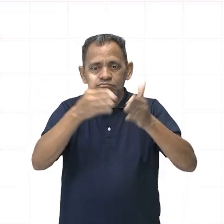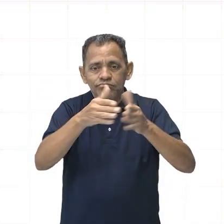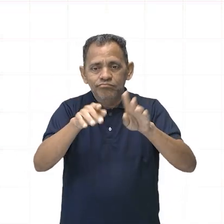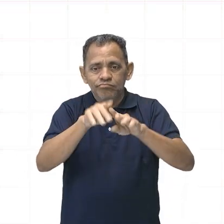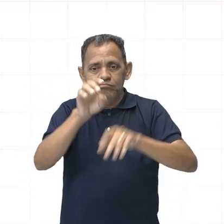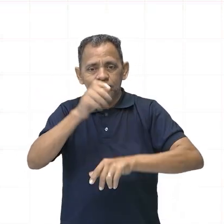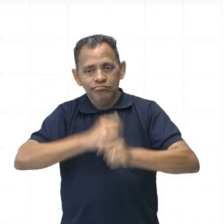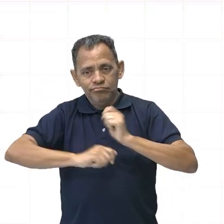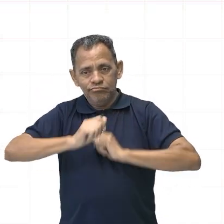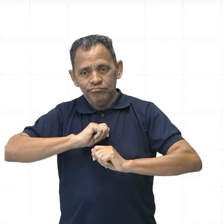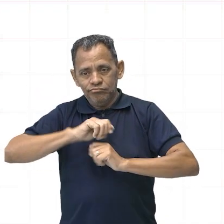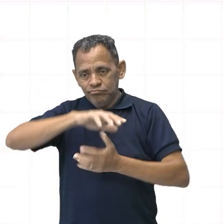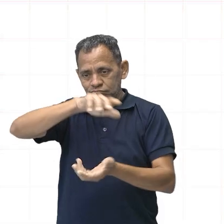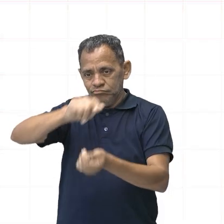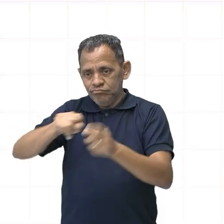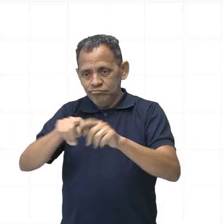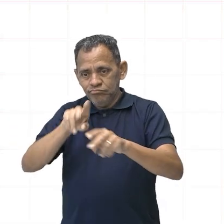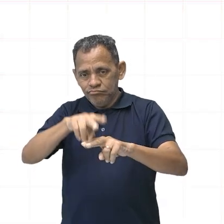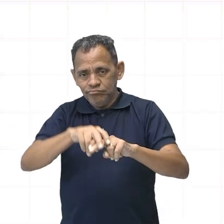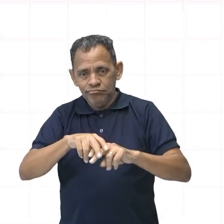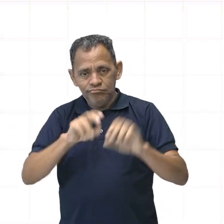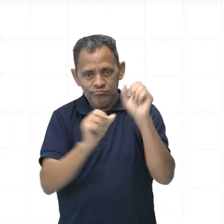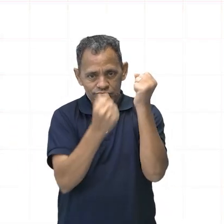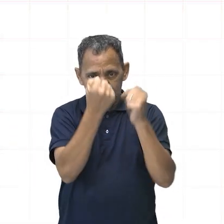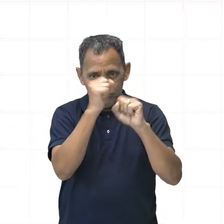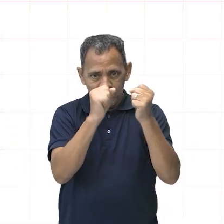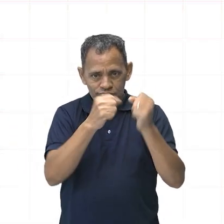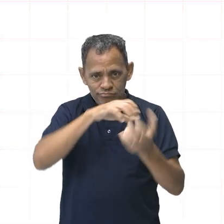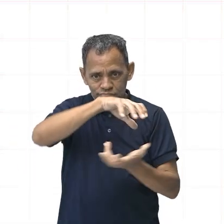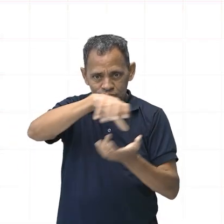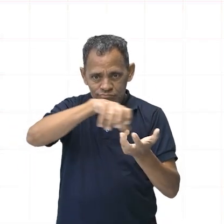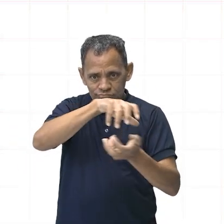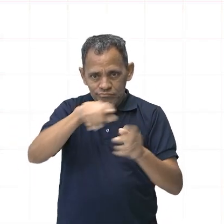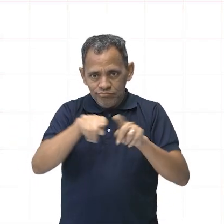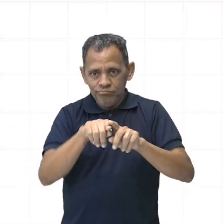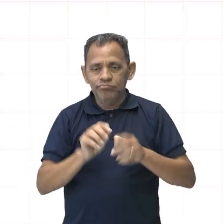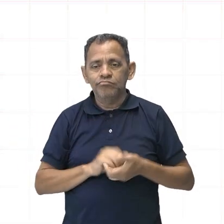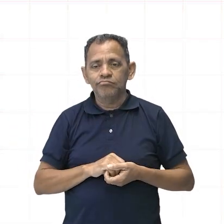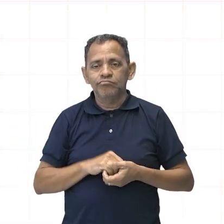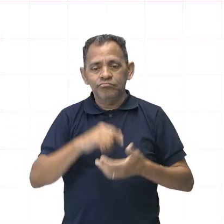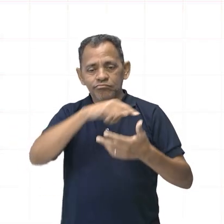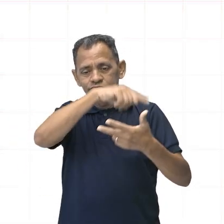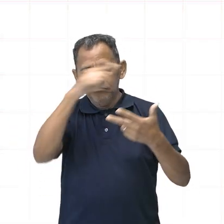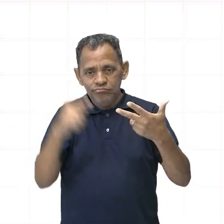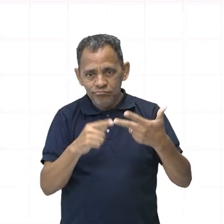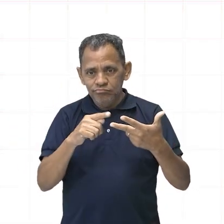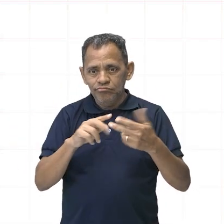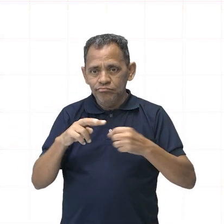planeta, principalmente por conta ali da Revolução Industrial, né? Entre as causas podemos